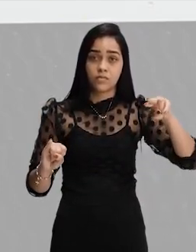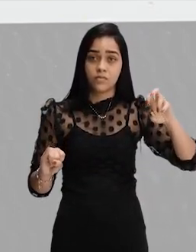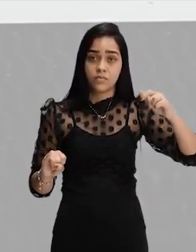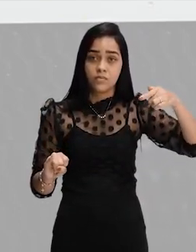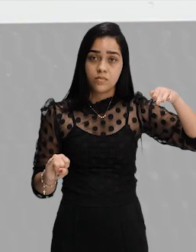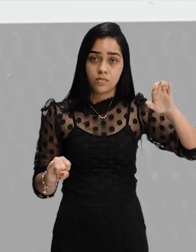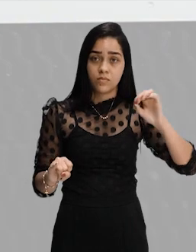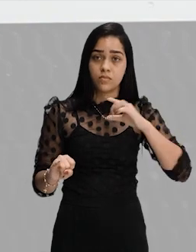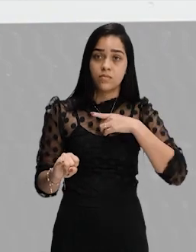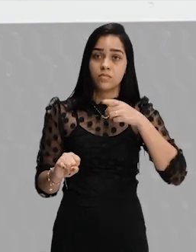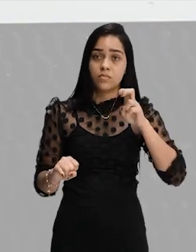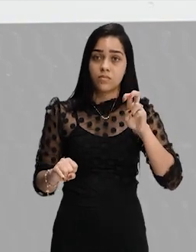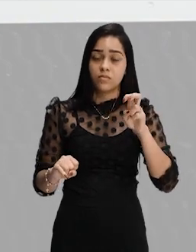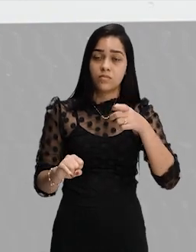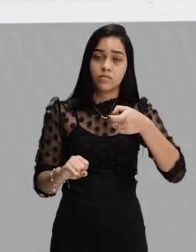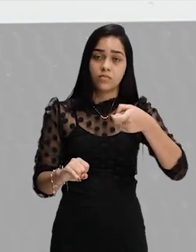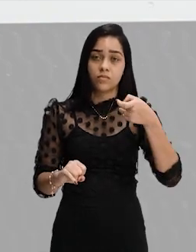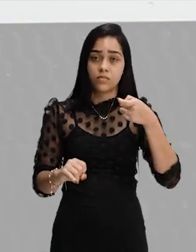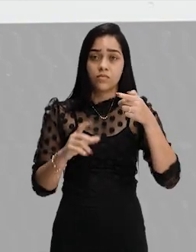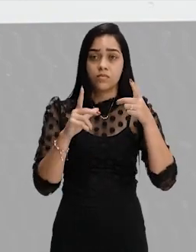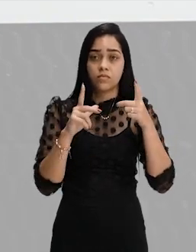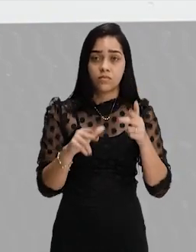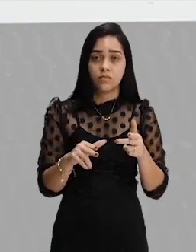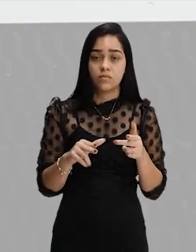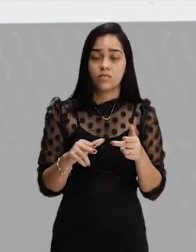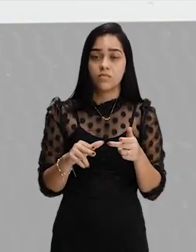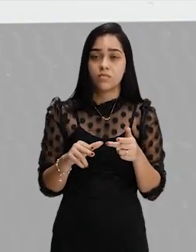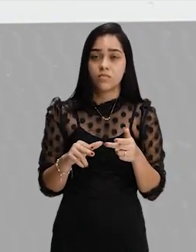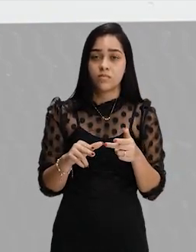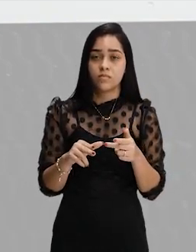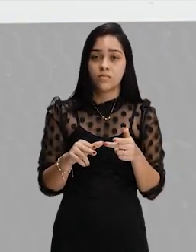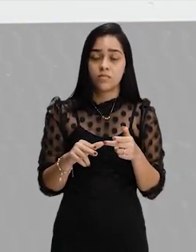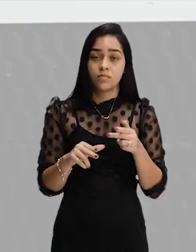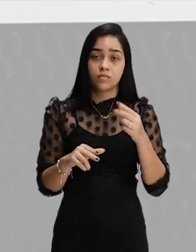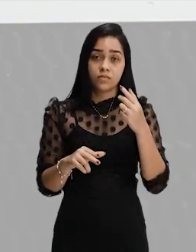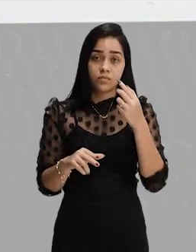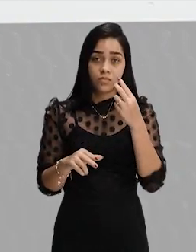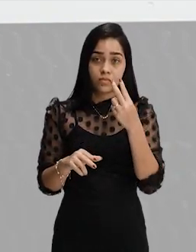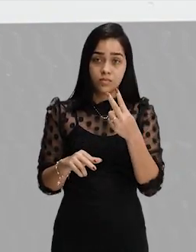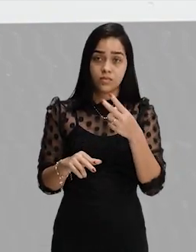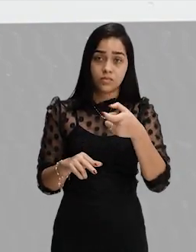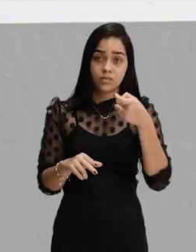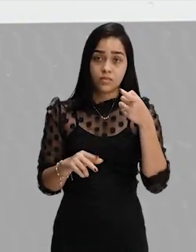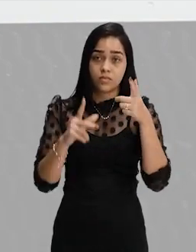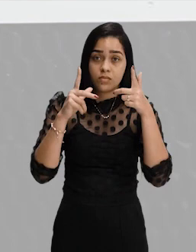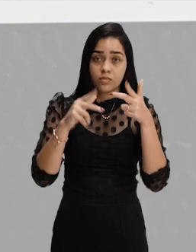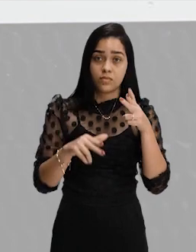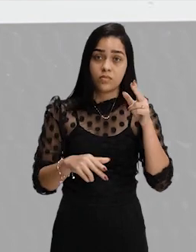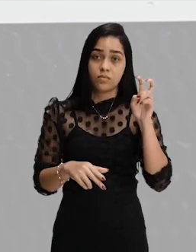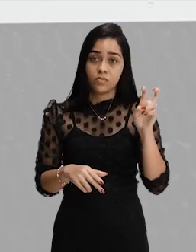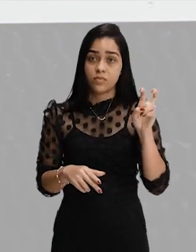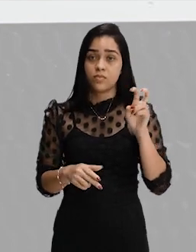encontrar 5x igual 2x igual a 5.